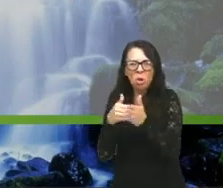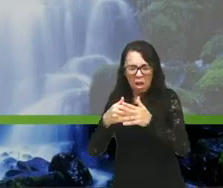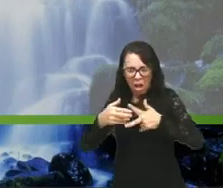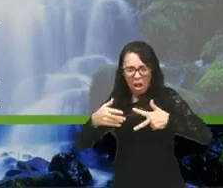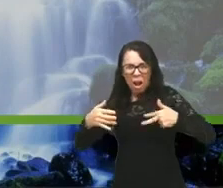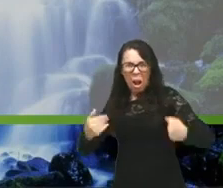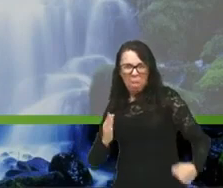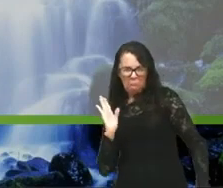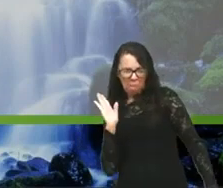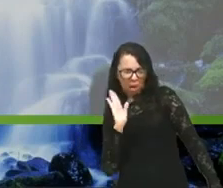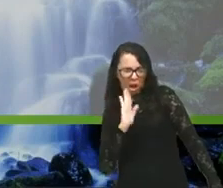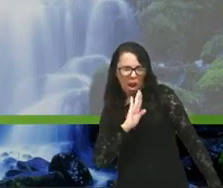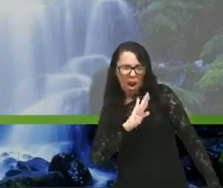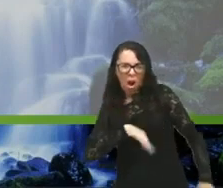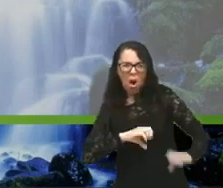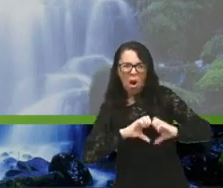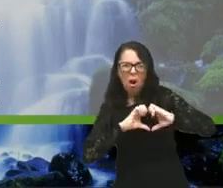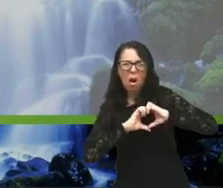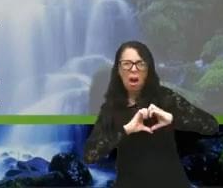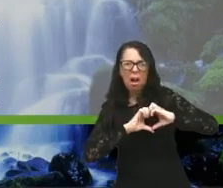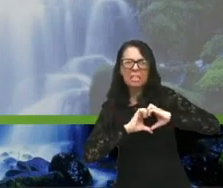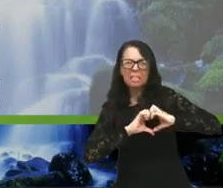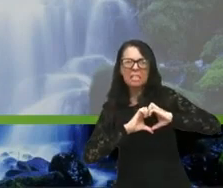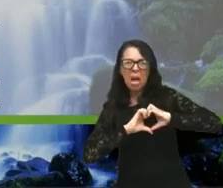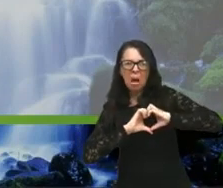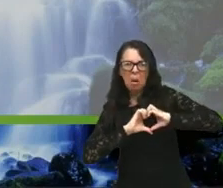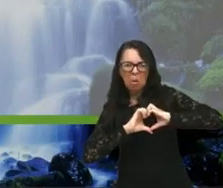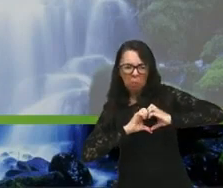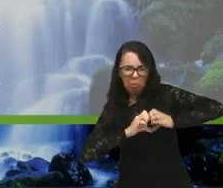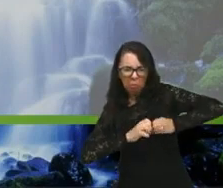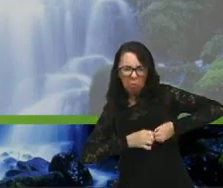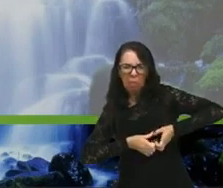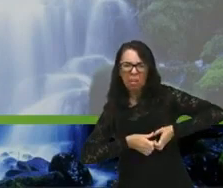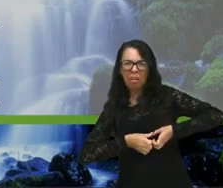nós, quebra as correntes,